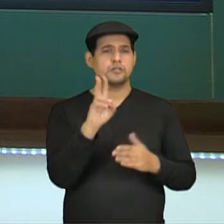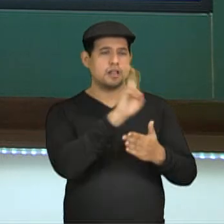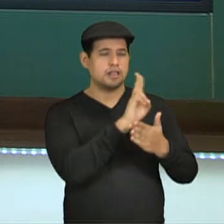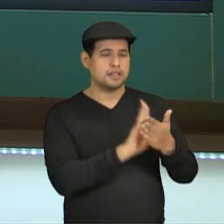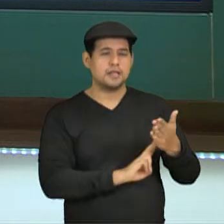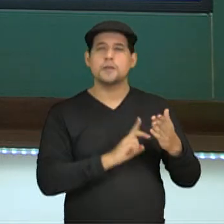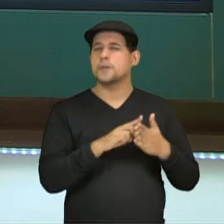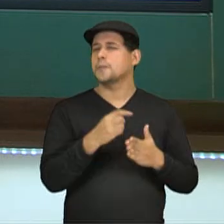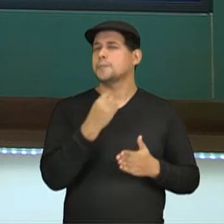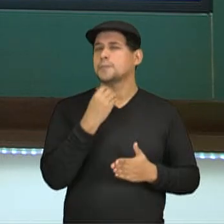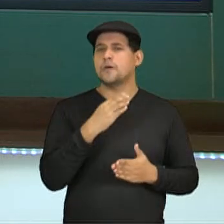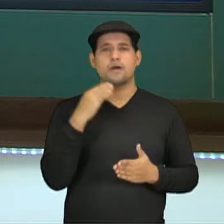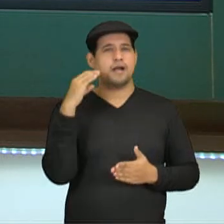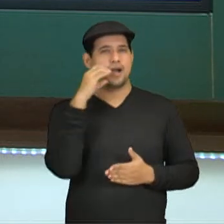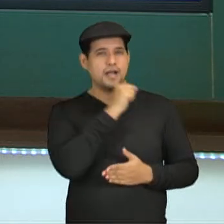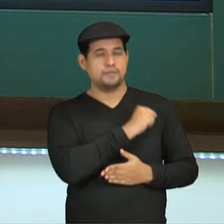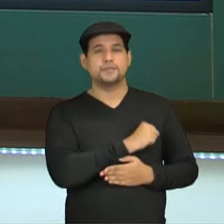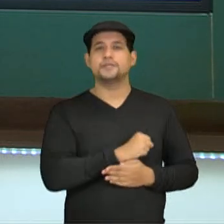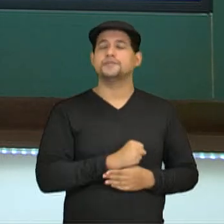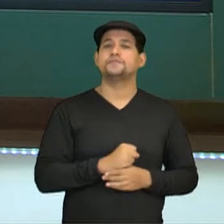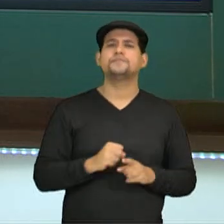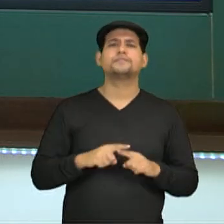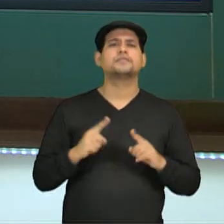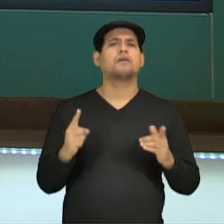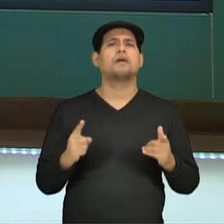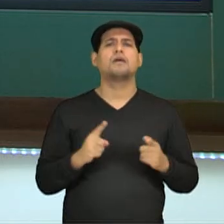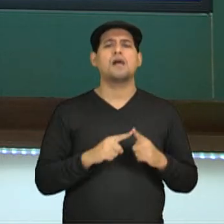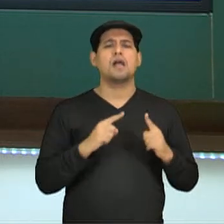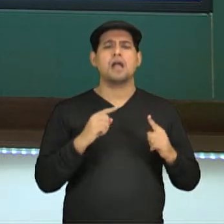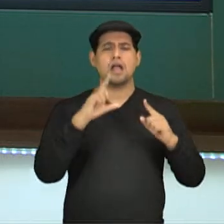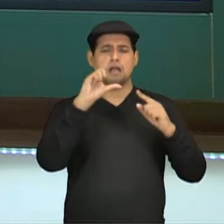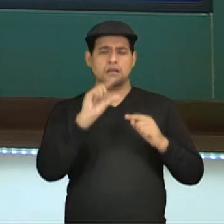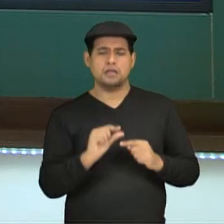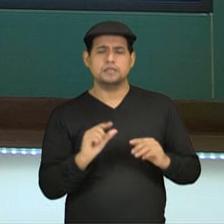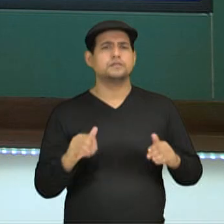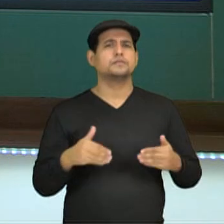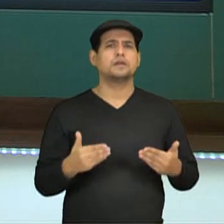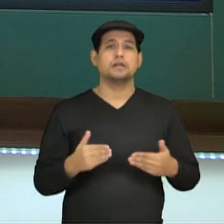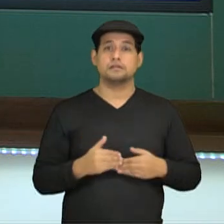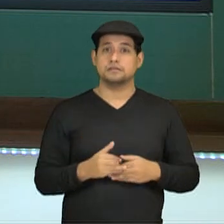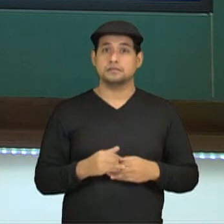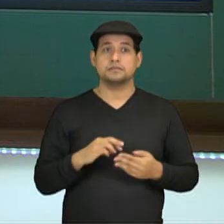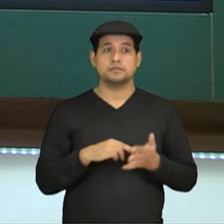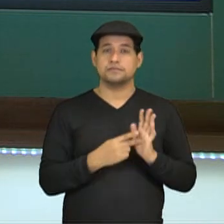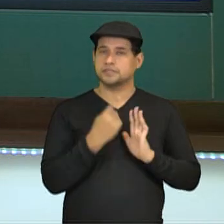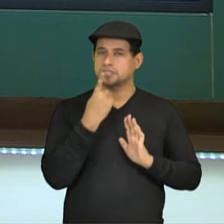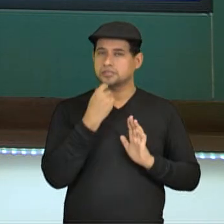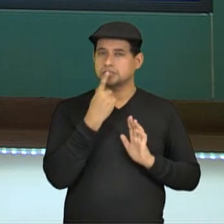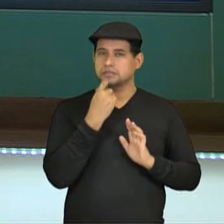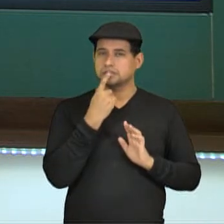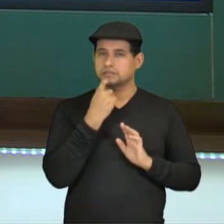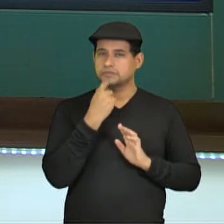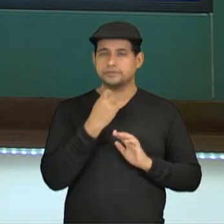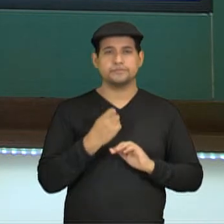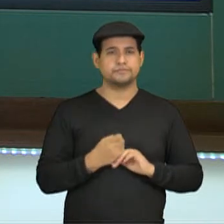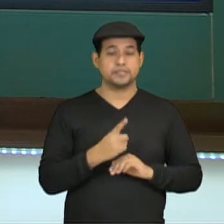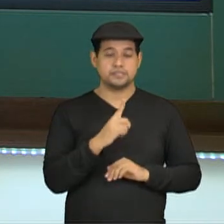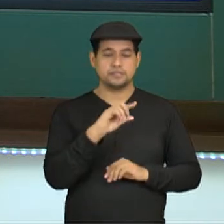isso que é bom o gráfico, é muito rápido. Qual foi a temperatura mais baixa? A temperatura é a linha vermelha, ó, mais baixa aqui,